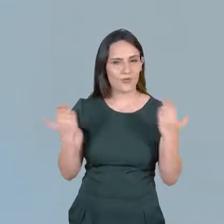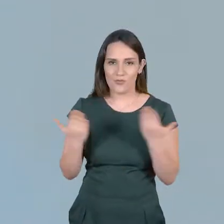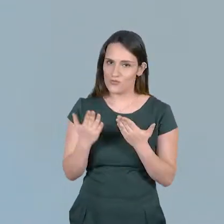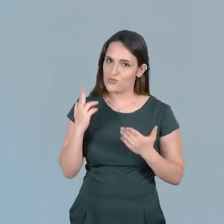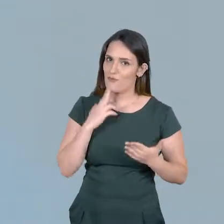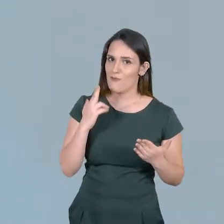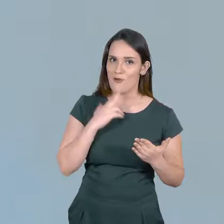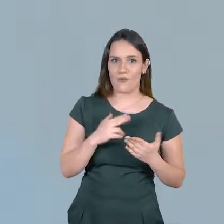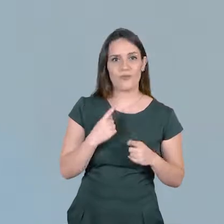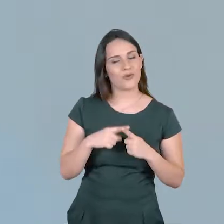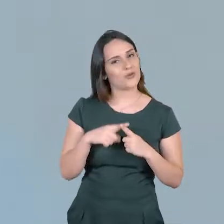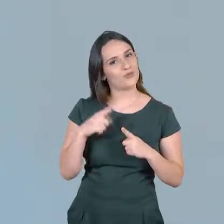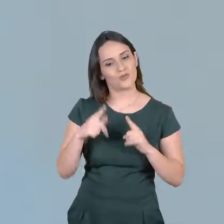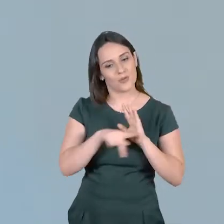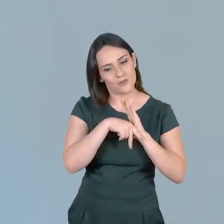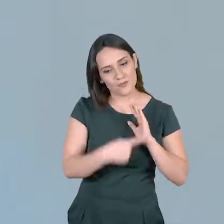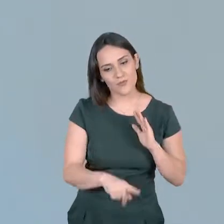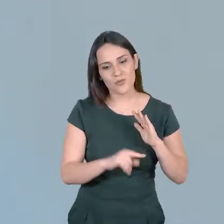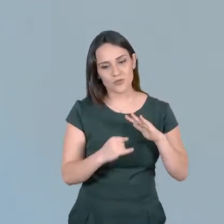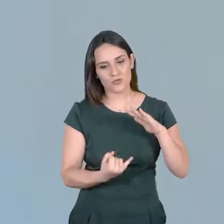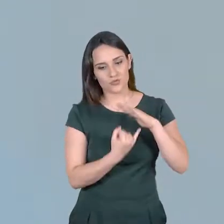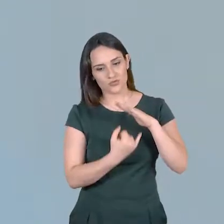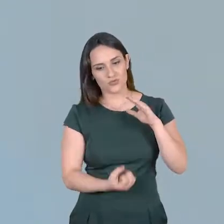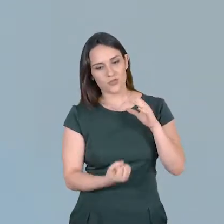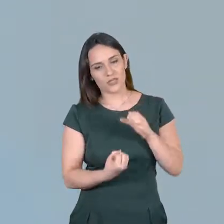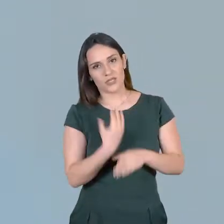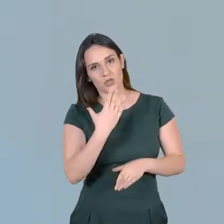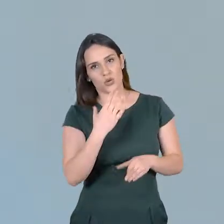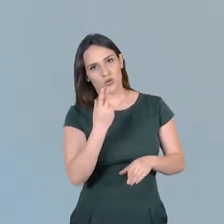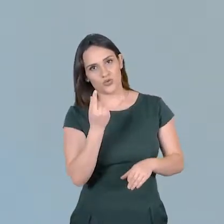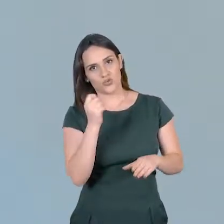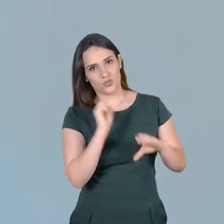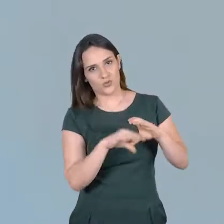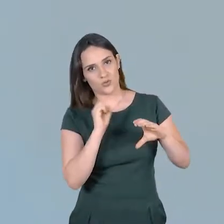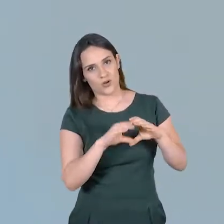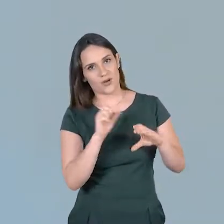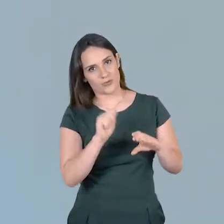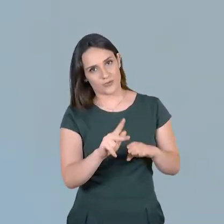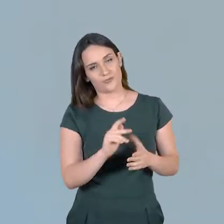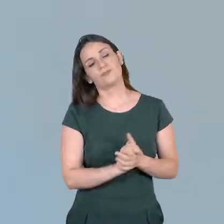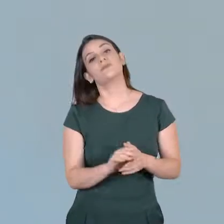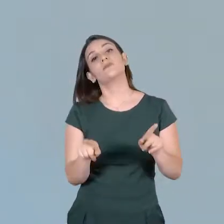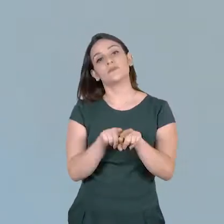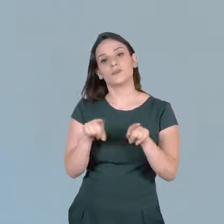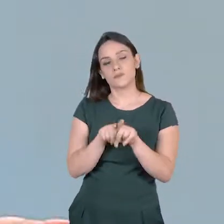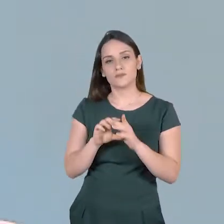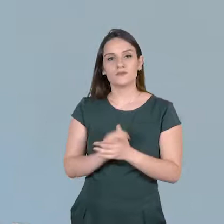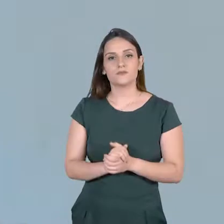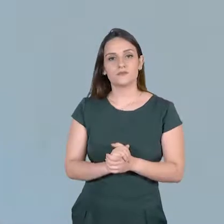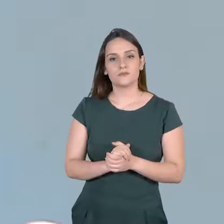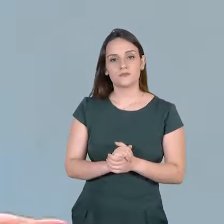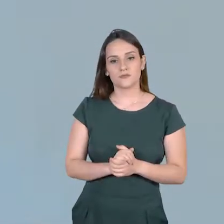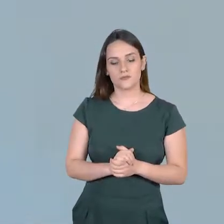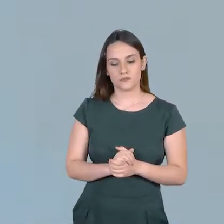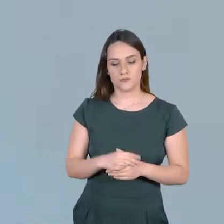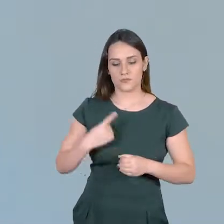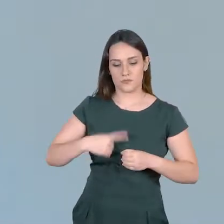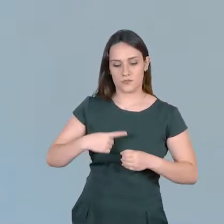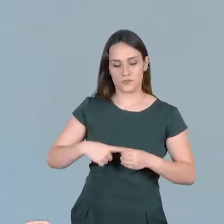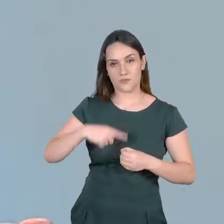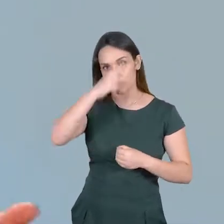instituto próprio, certo? A outra situação é a cidade, o município em